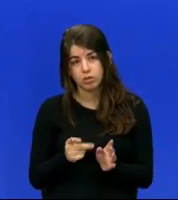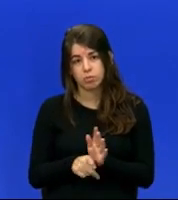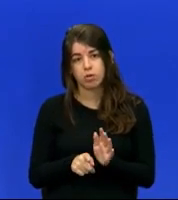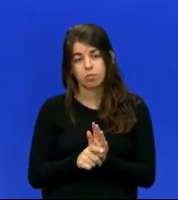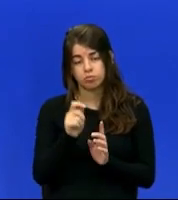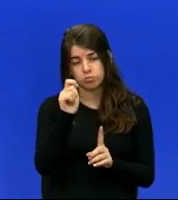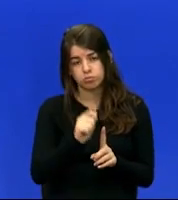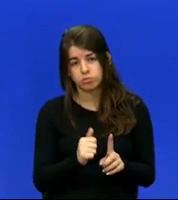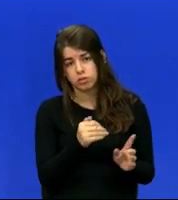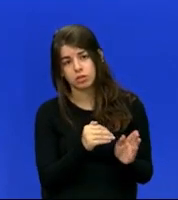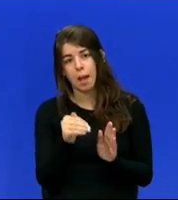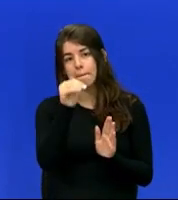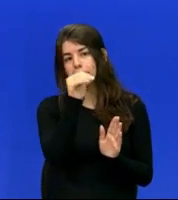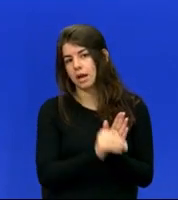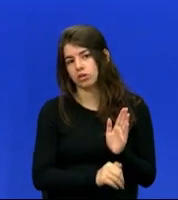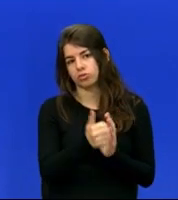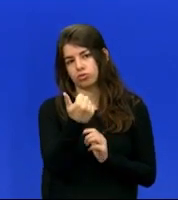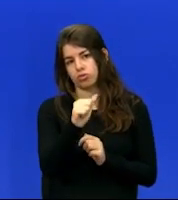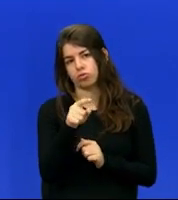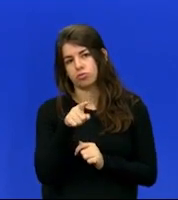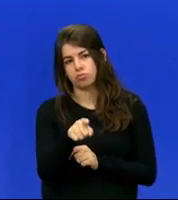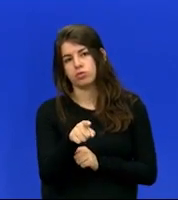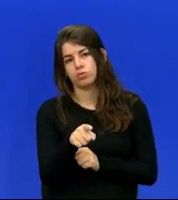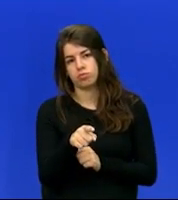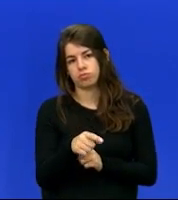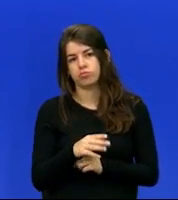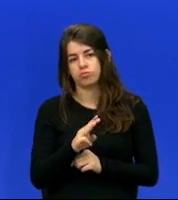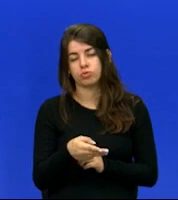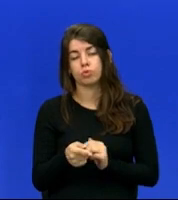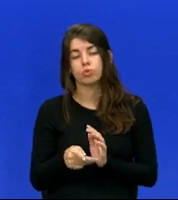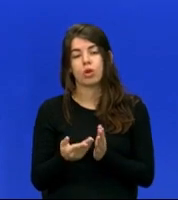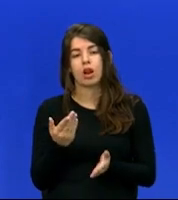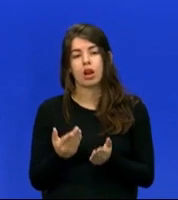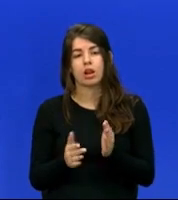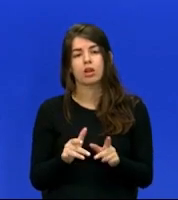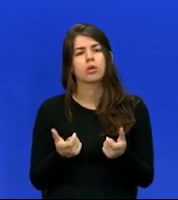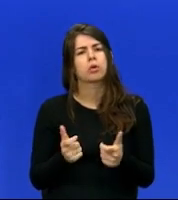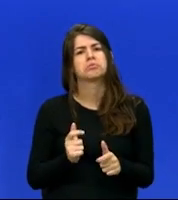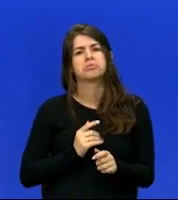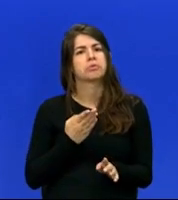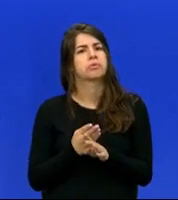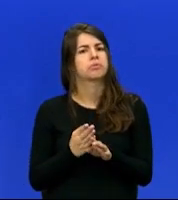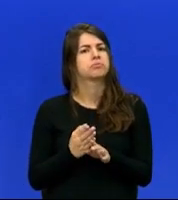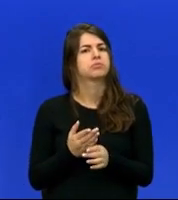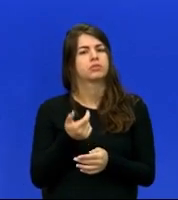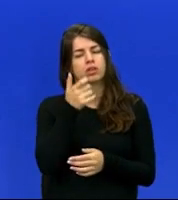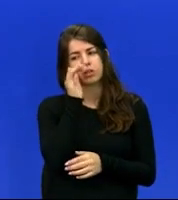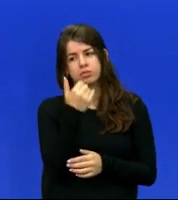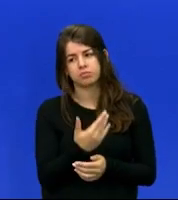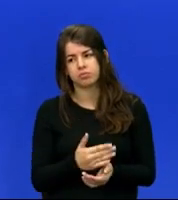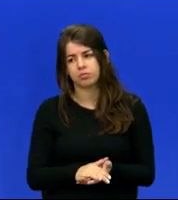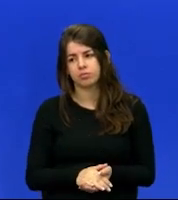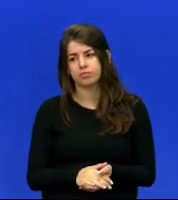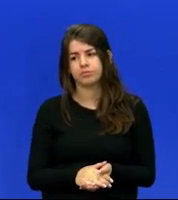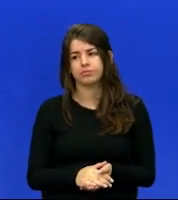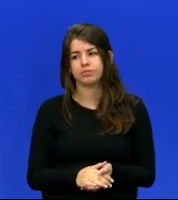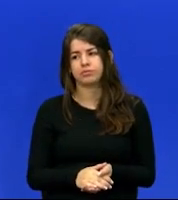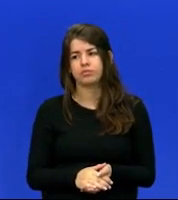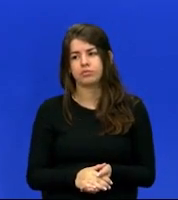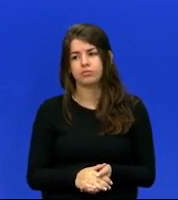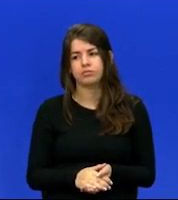produção mensal inferior a 11.000 toneladas. Então, onde é que está esse valor? Primeiro,